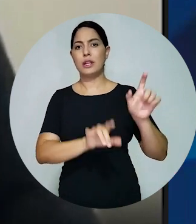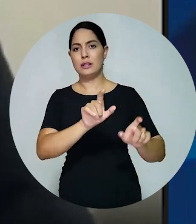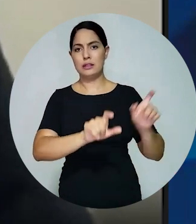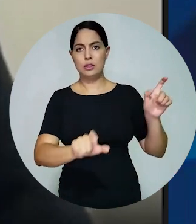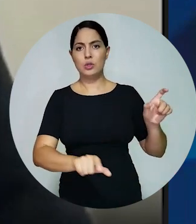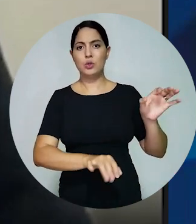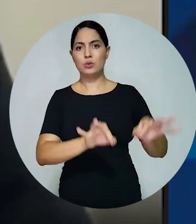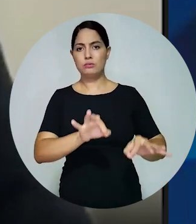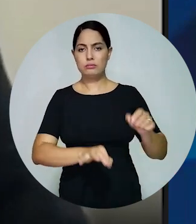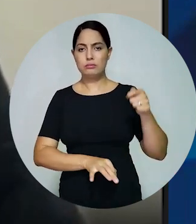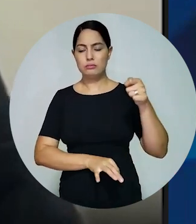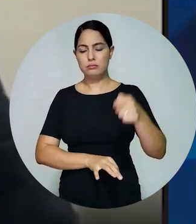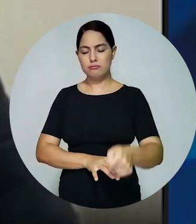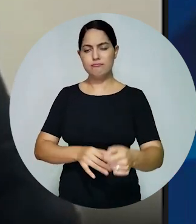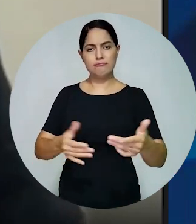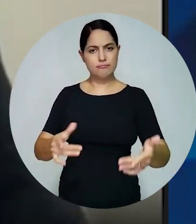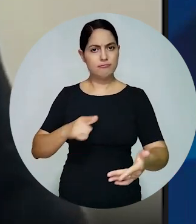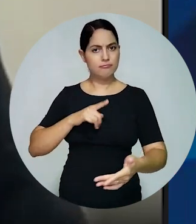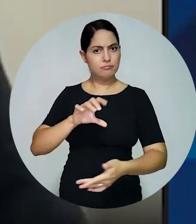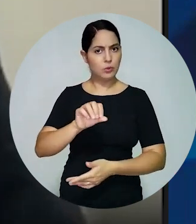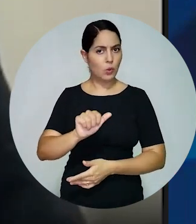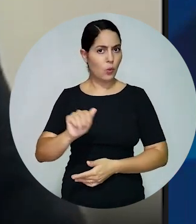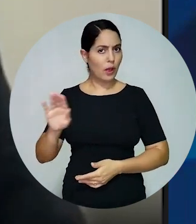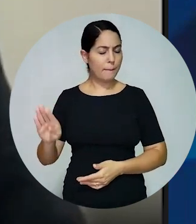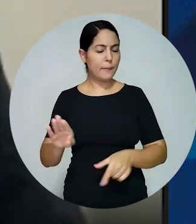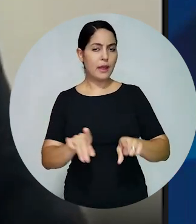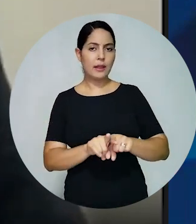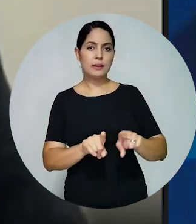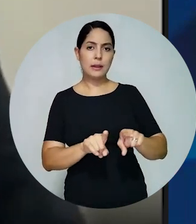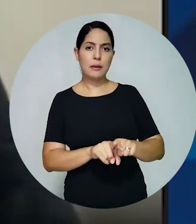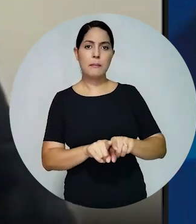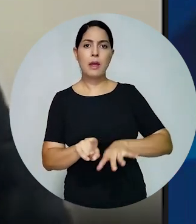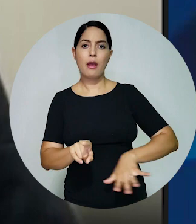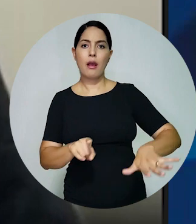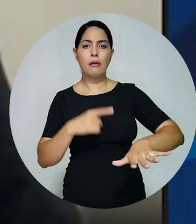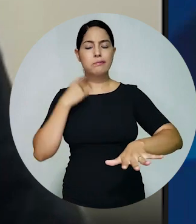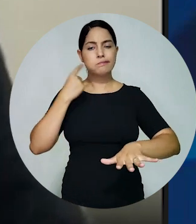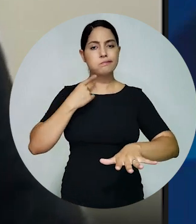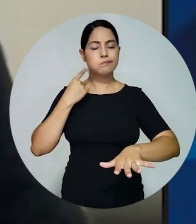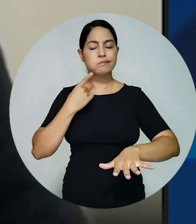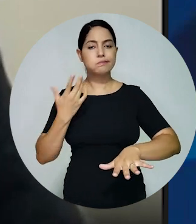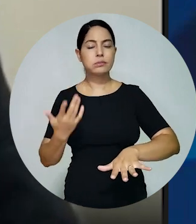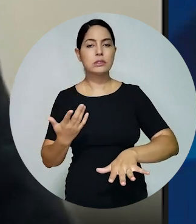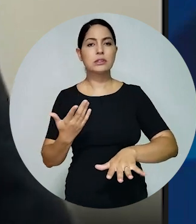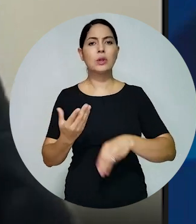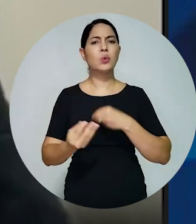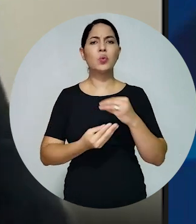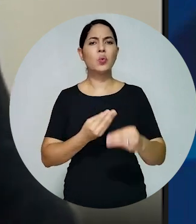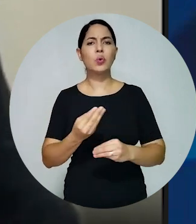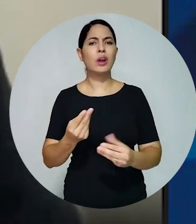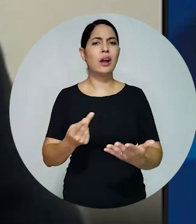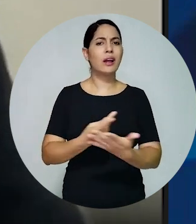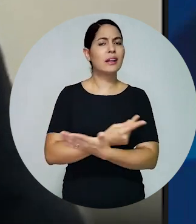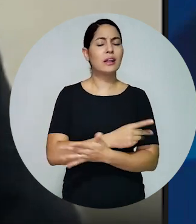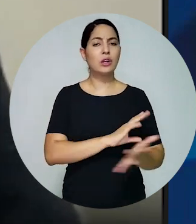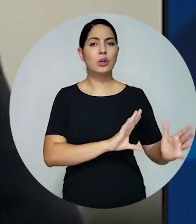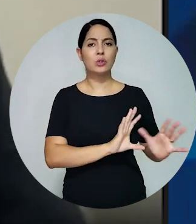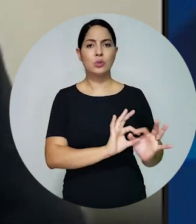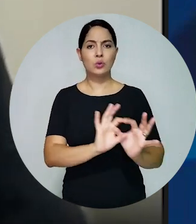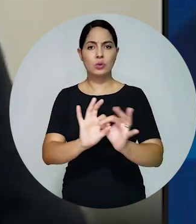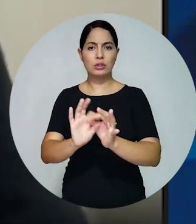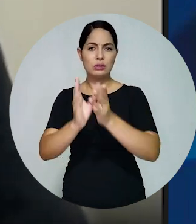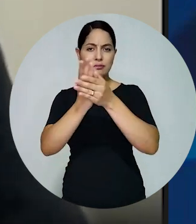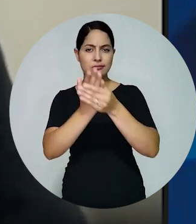E é verdade que tanto a OAB quanto a advocacia talvez tenha ficado muito tempo alheia ao problema